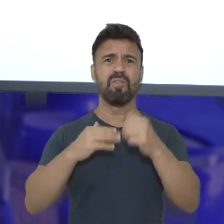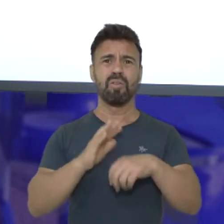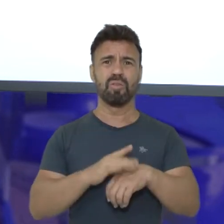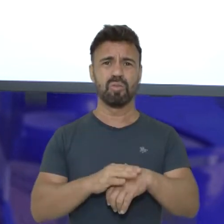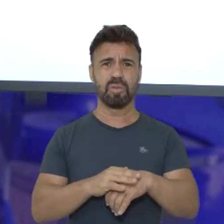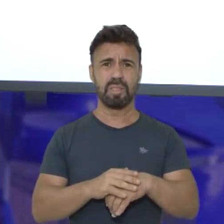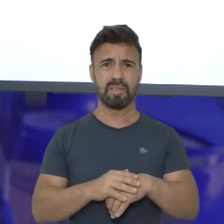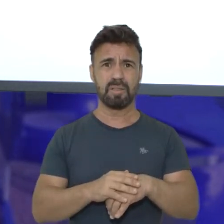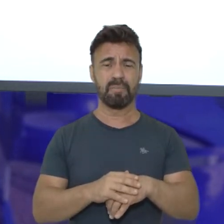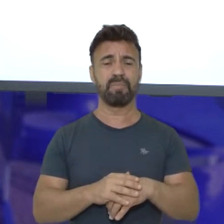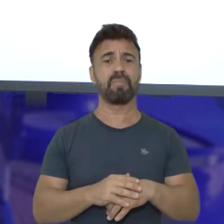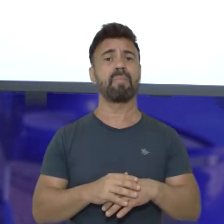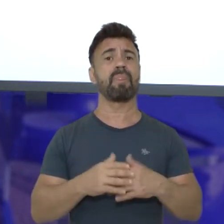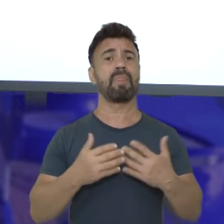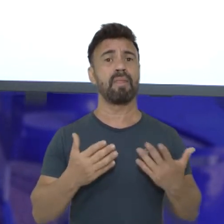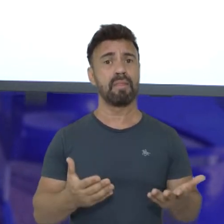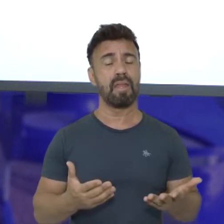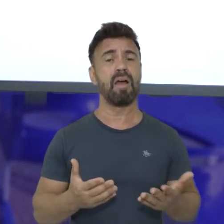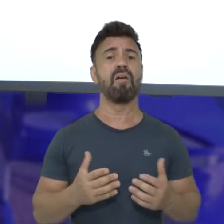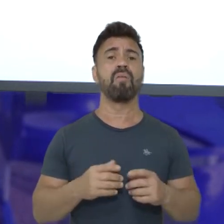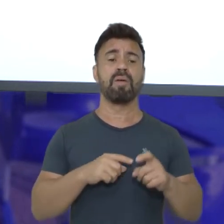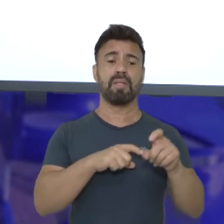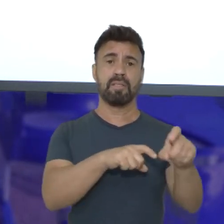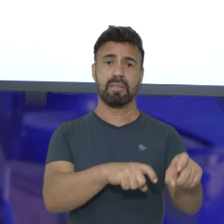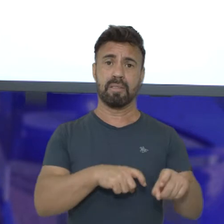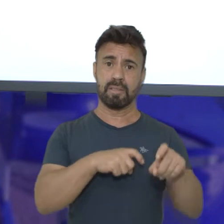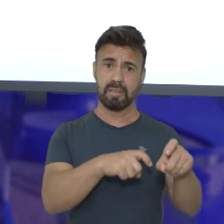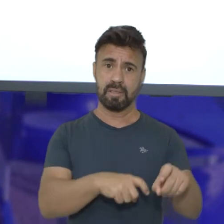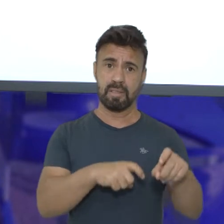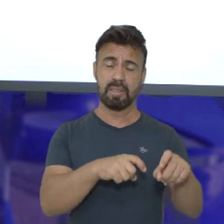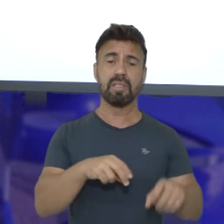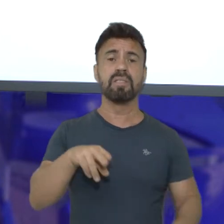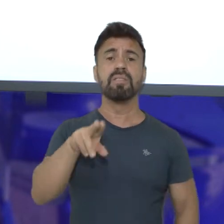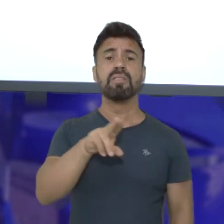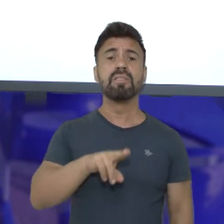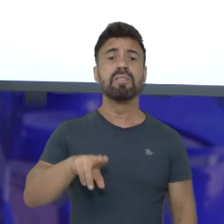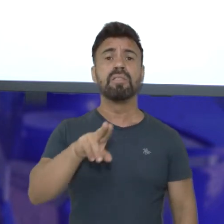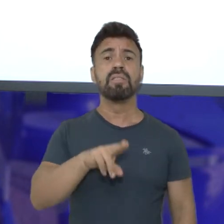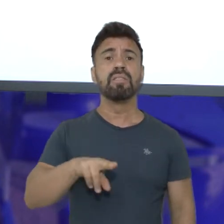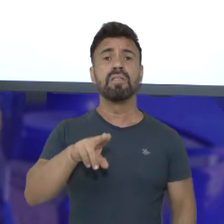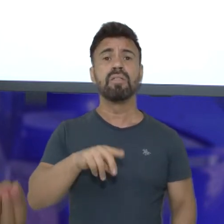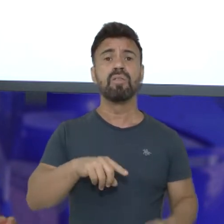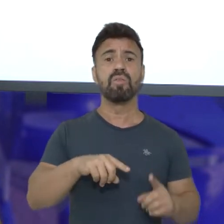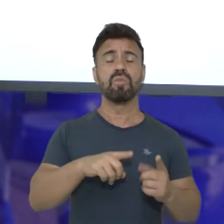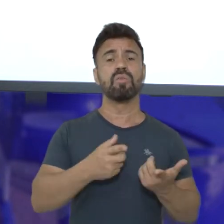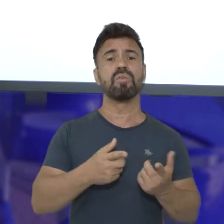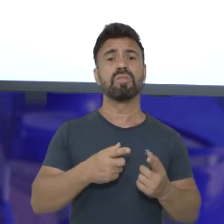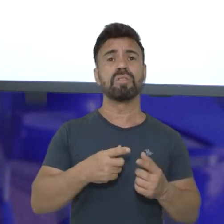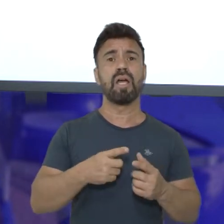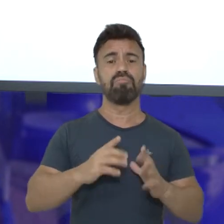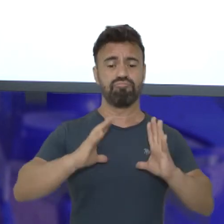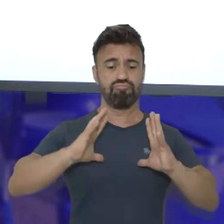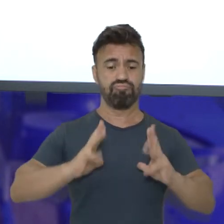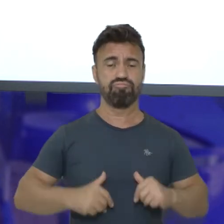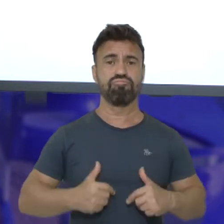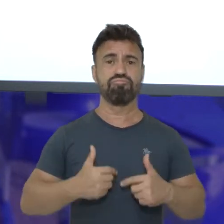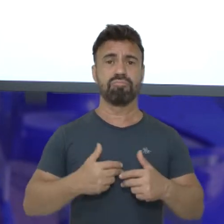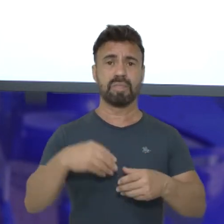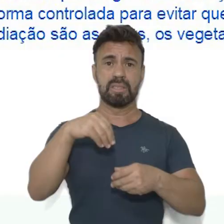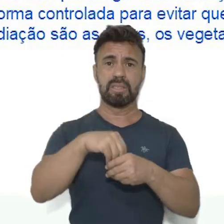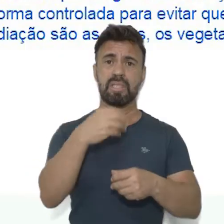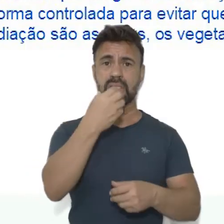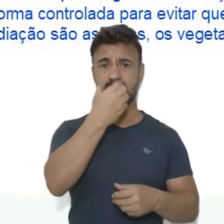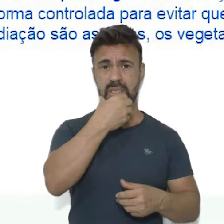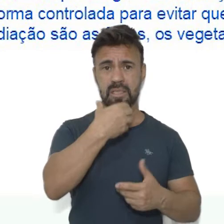doença. Então, a indústria da agricultura, ela utiliza essa desinfecção por radiação. Então,